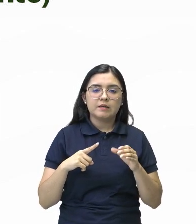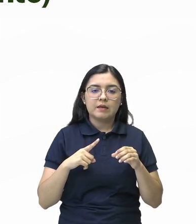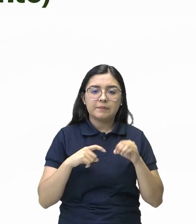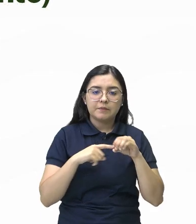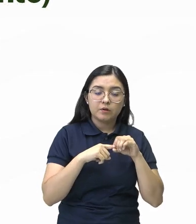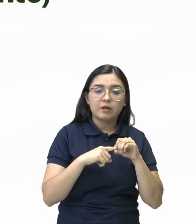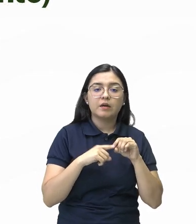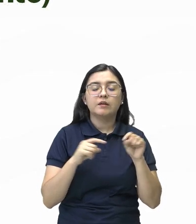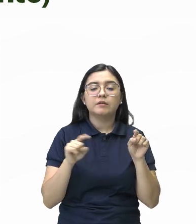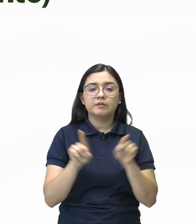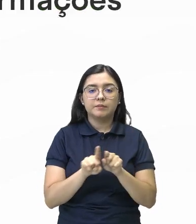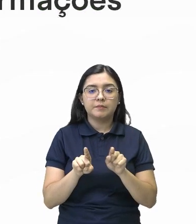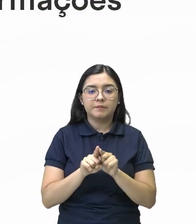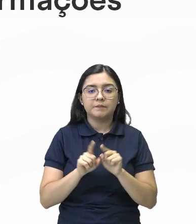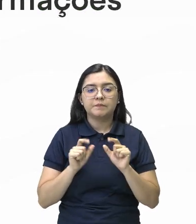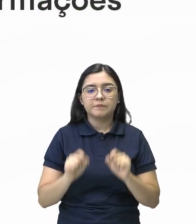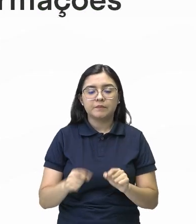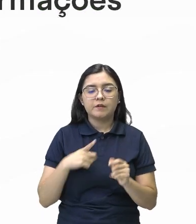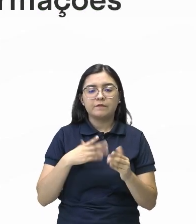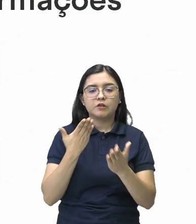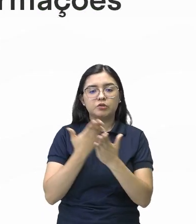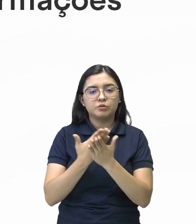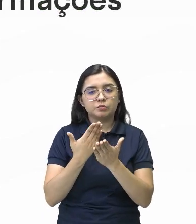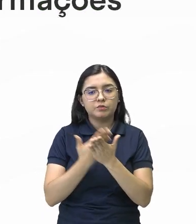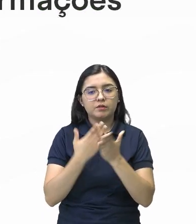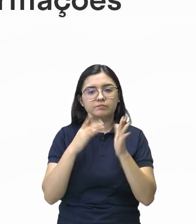especificamente, né? Ela vai estudar